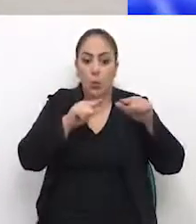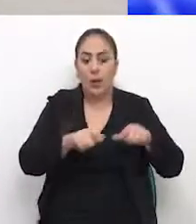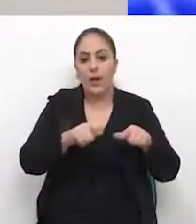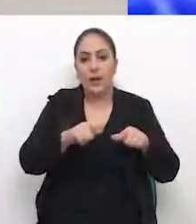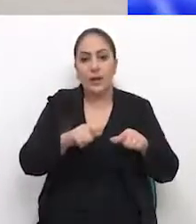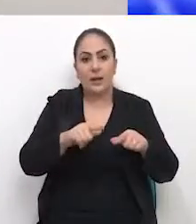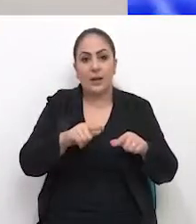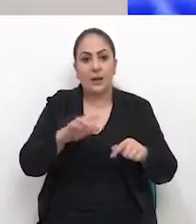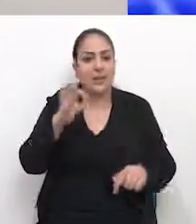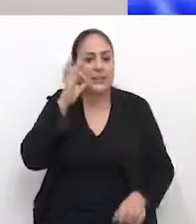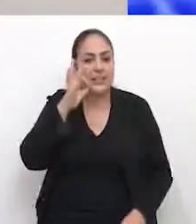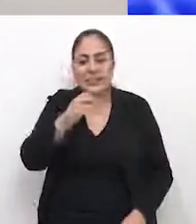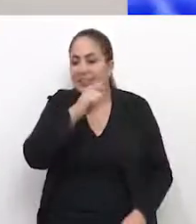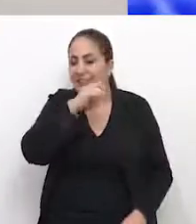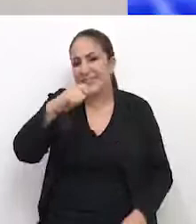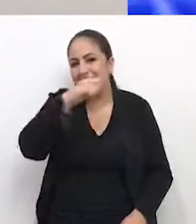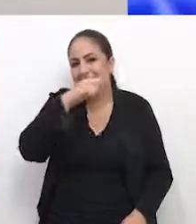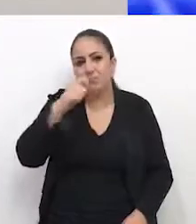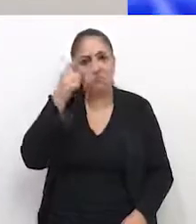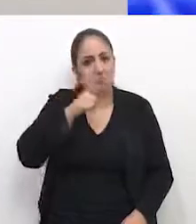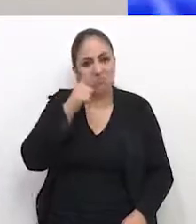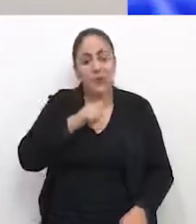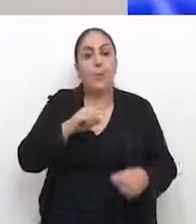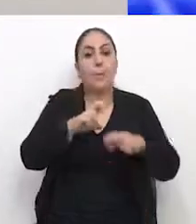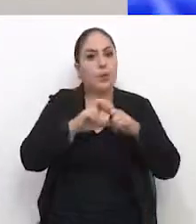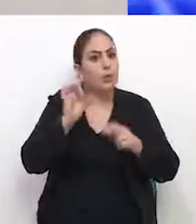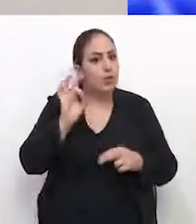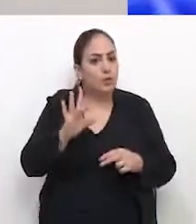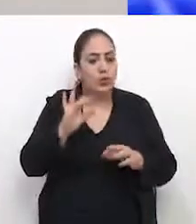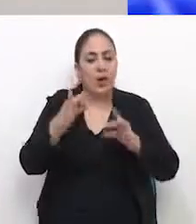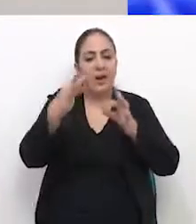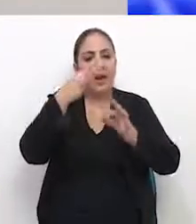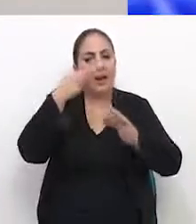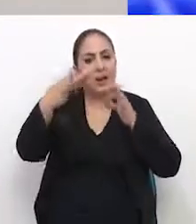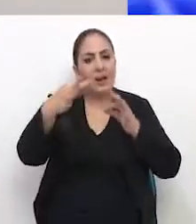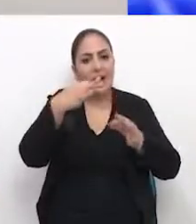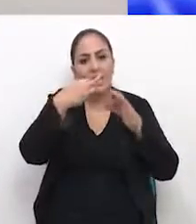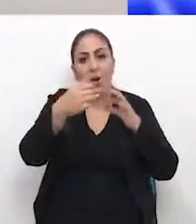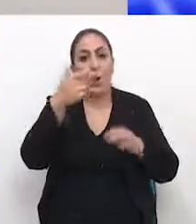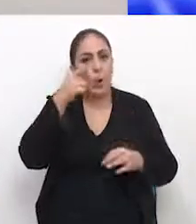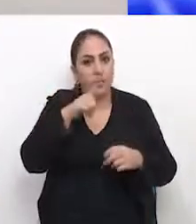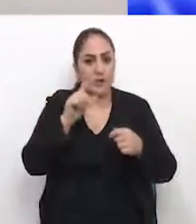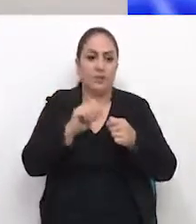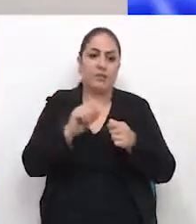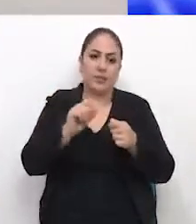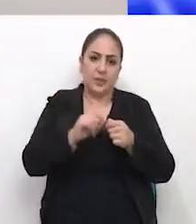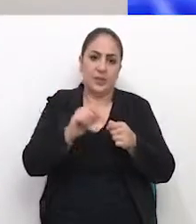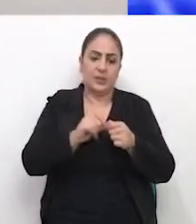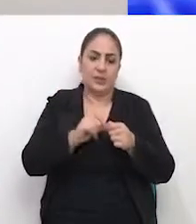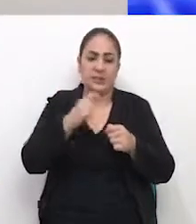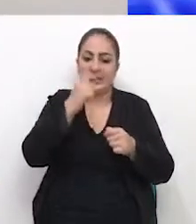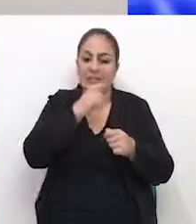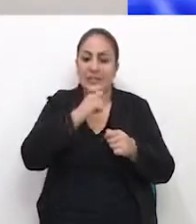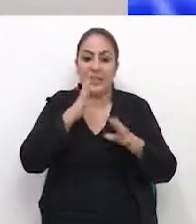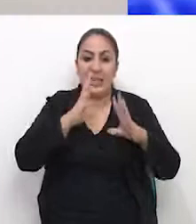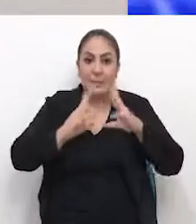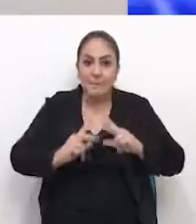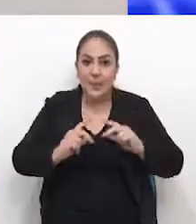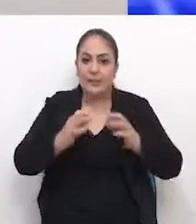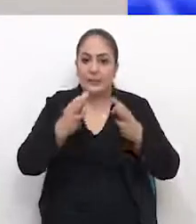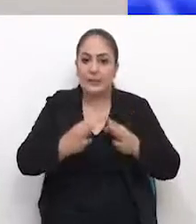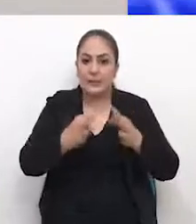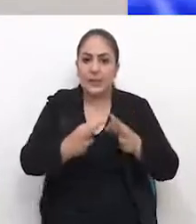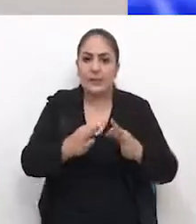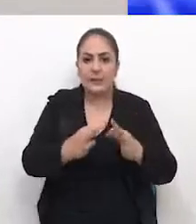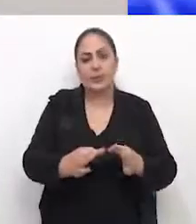tem lugares que a escova não alcança. Então, somente o fio dental consegue fazer uma higiene